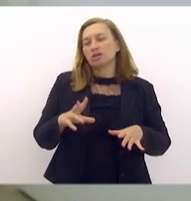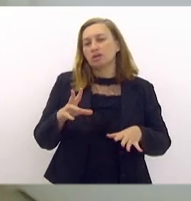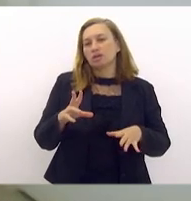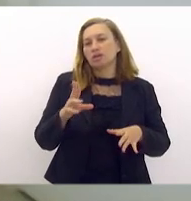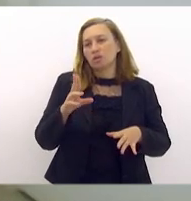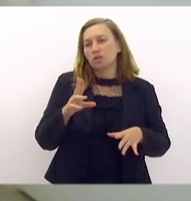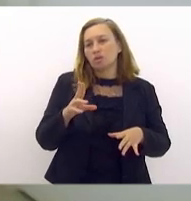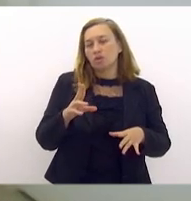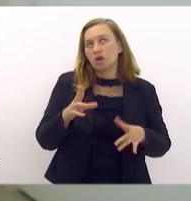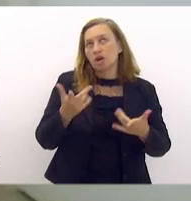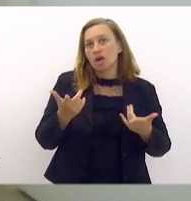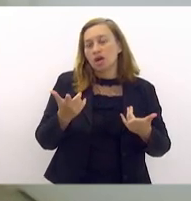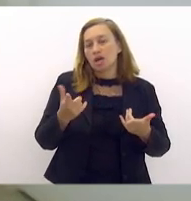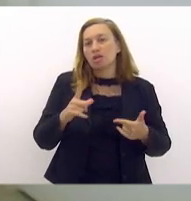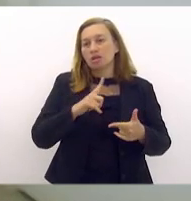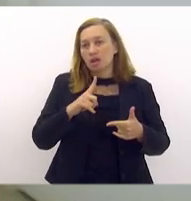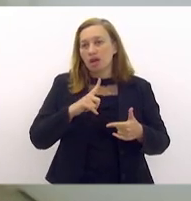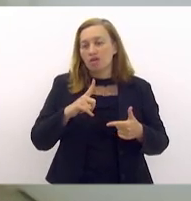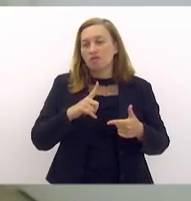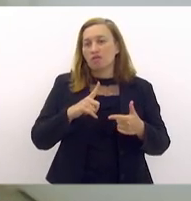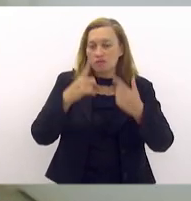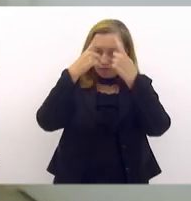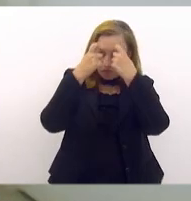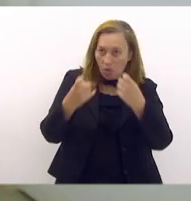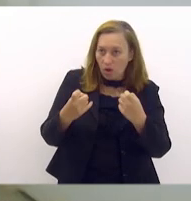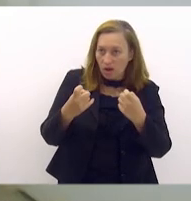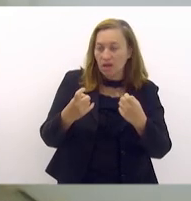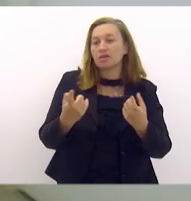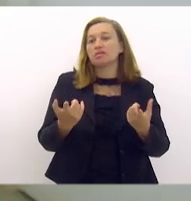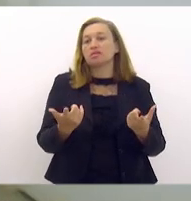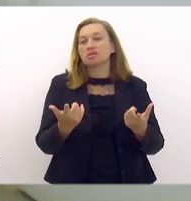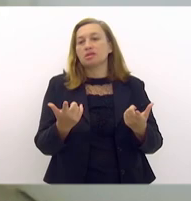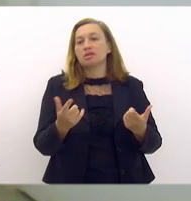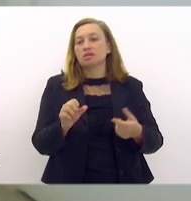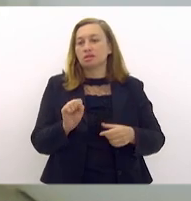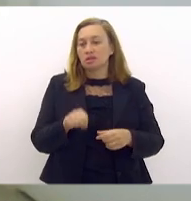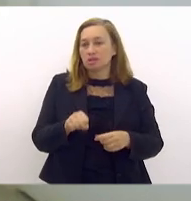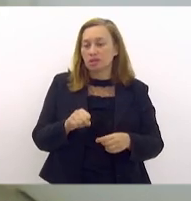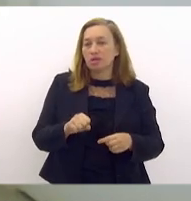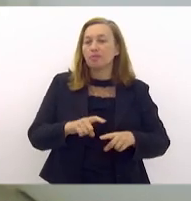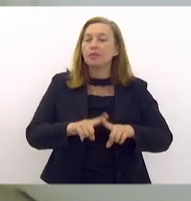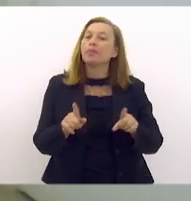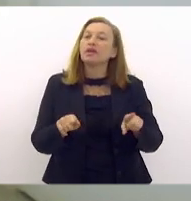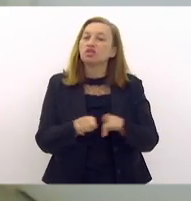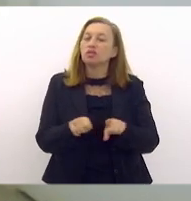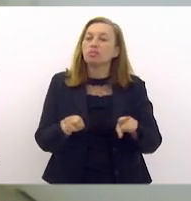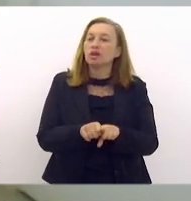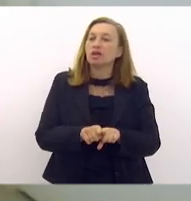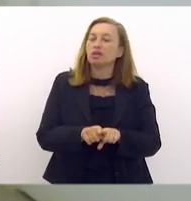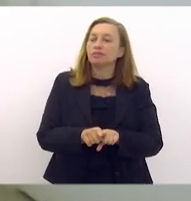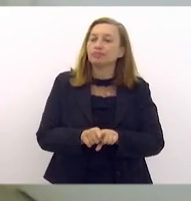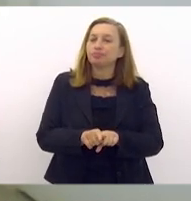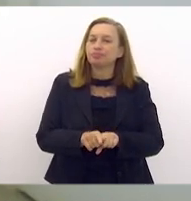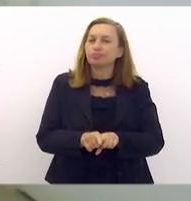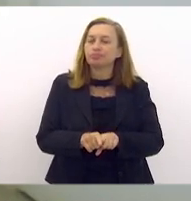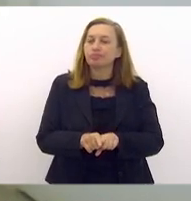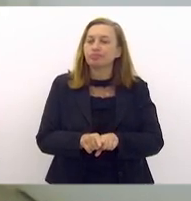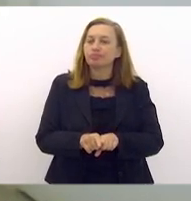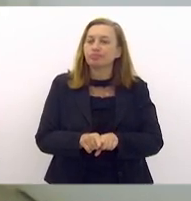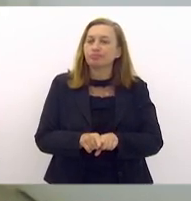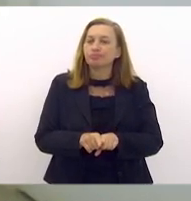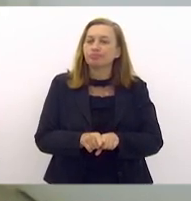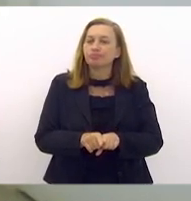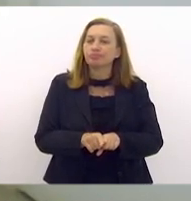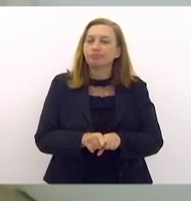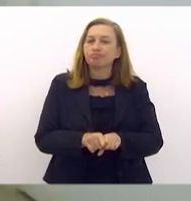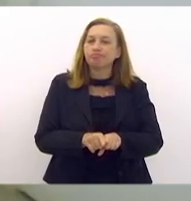questão da revolução digital, né, das pessoas hoje estarem mais na internet, mas também, sem dúvida, por ter